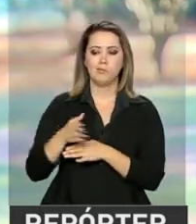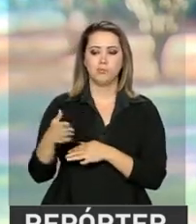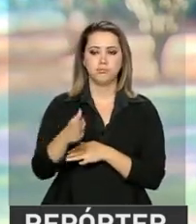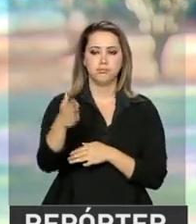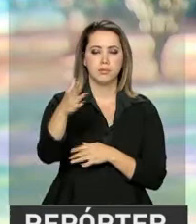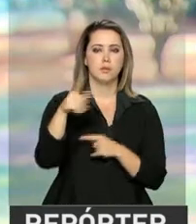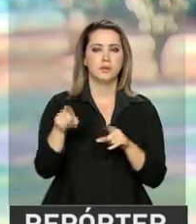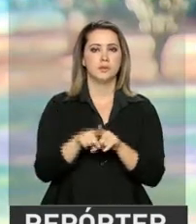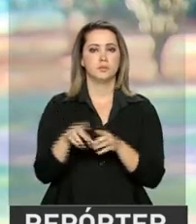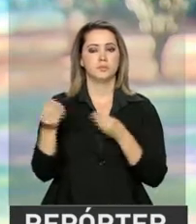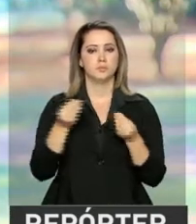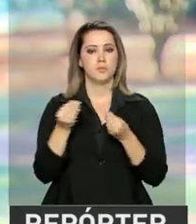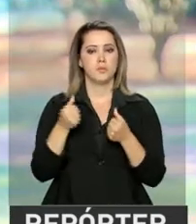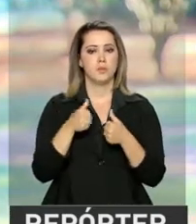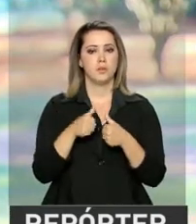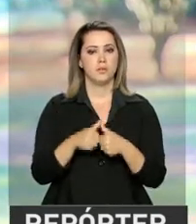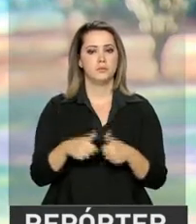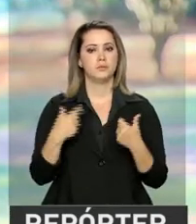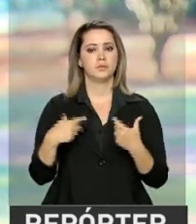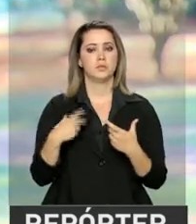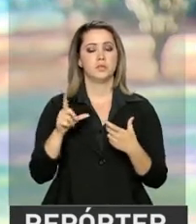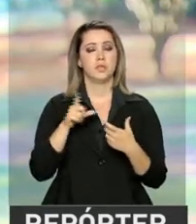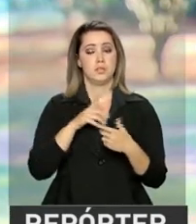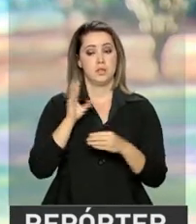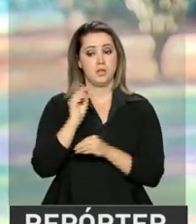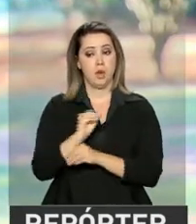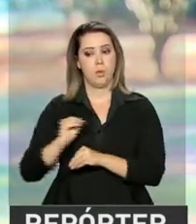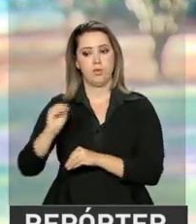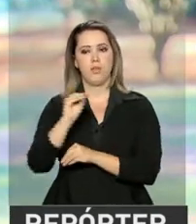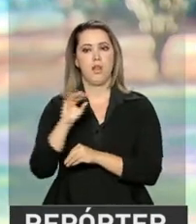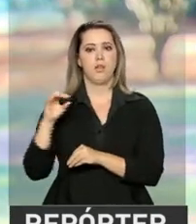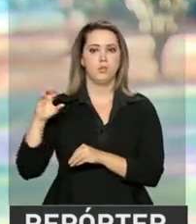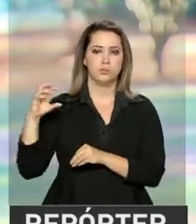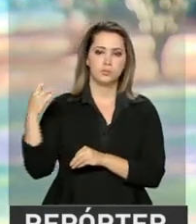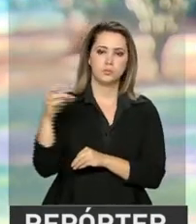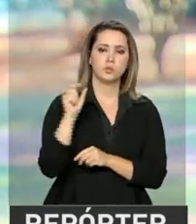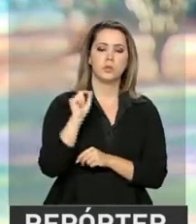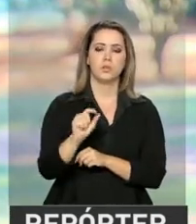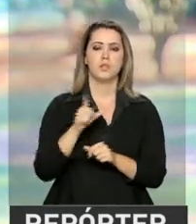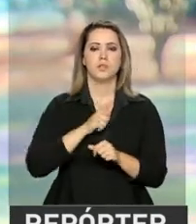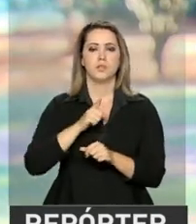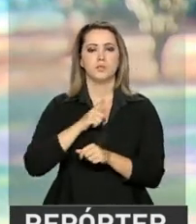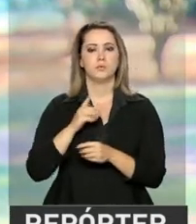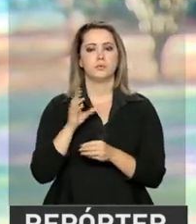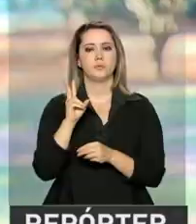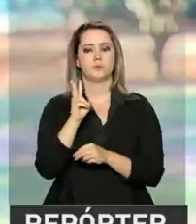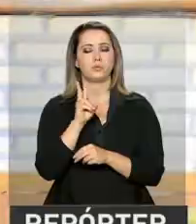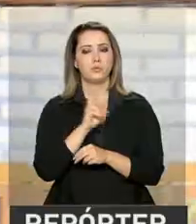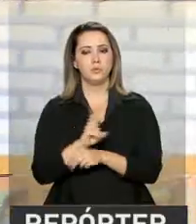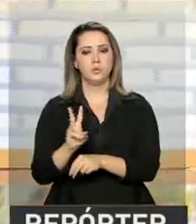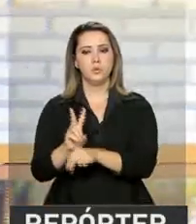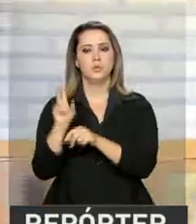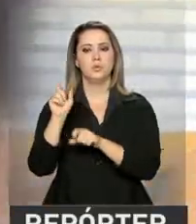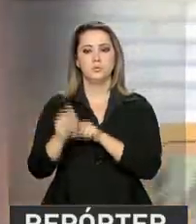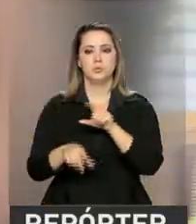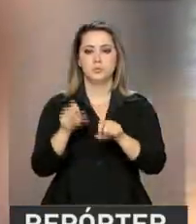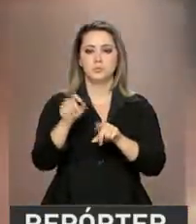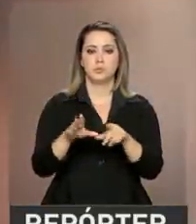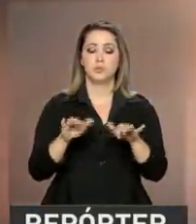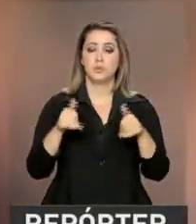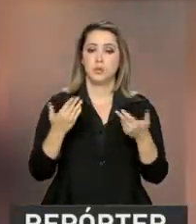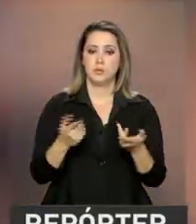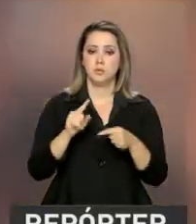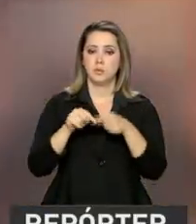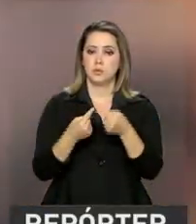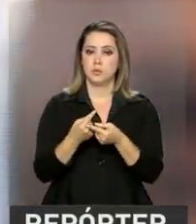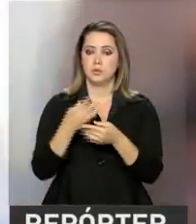à margem dos rios está projetado se não tá vegetada o que ele tende a área destinada à produção com as informações do